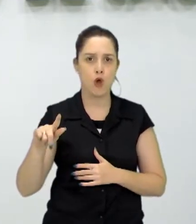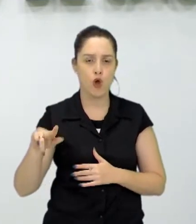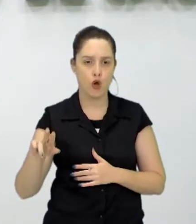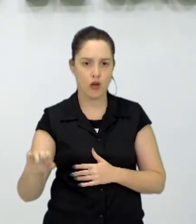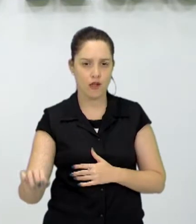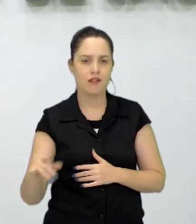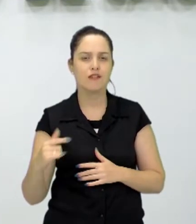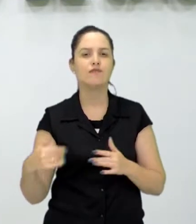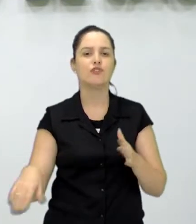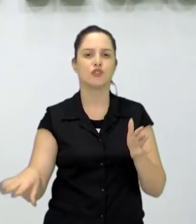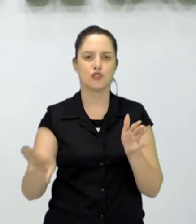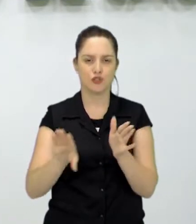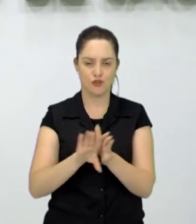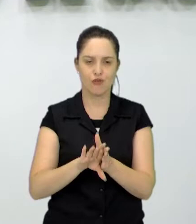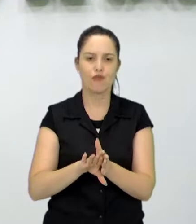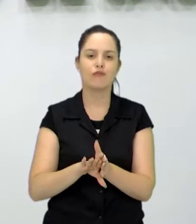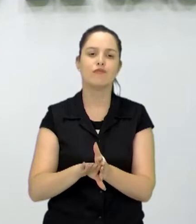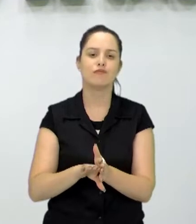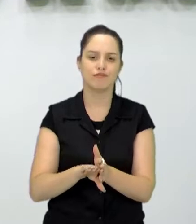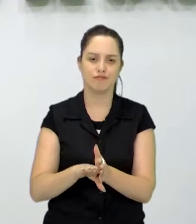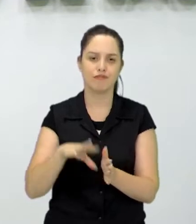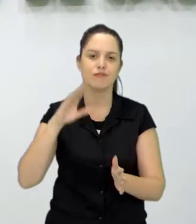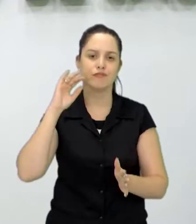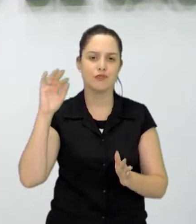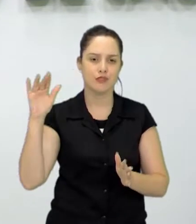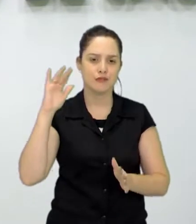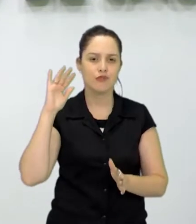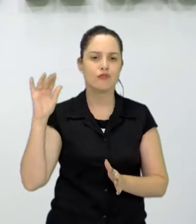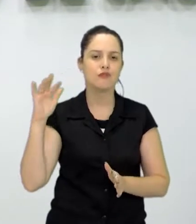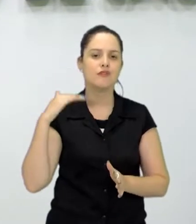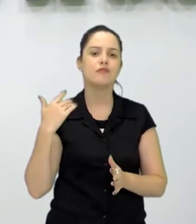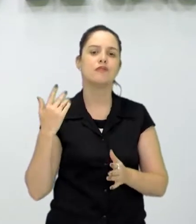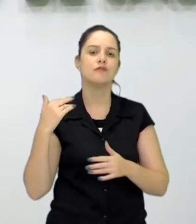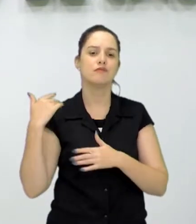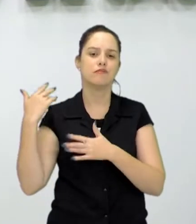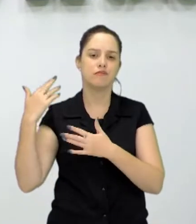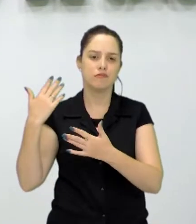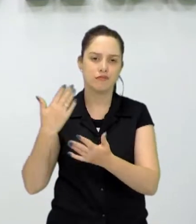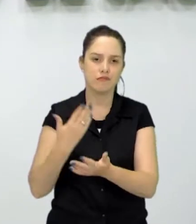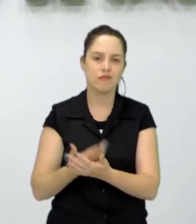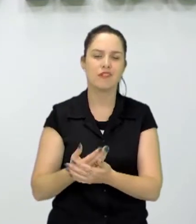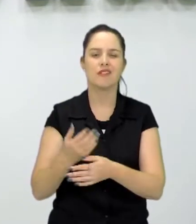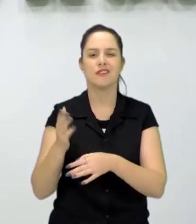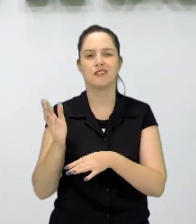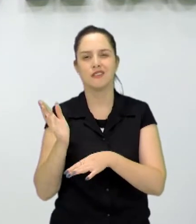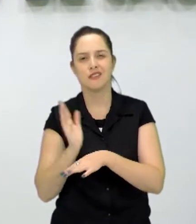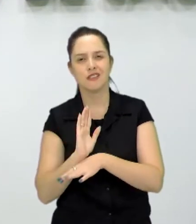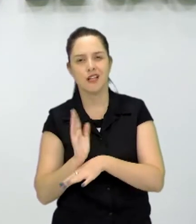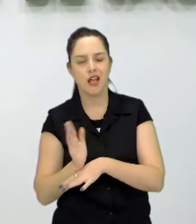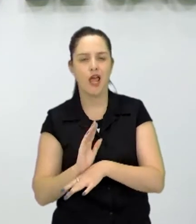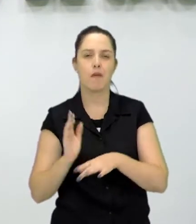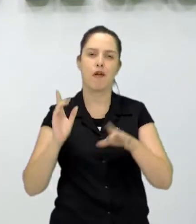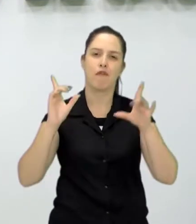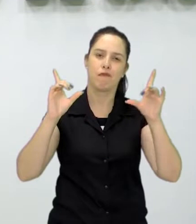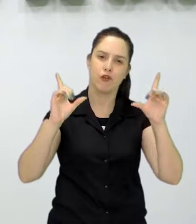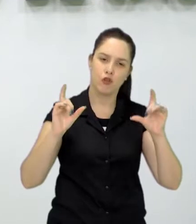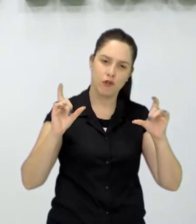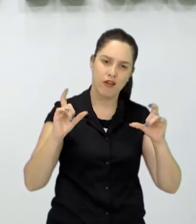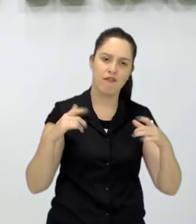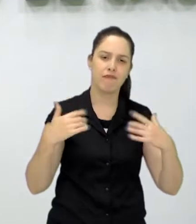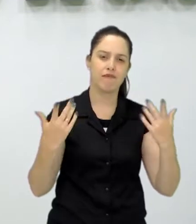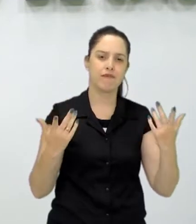Europa estava muito desenvolvida, surgiram novas tecnologias que se espalharam pelo mundo, cinema, fotografia,